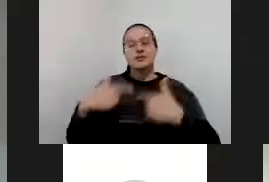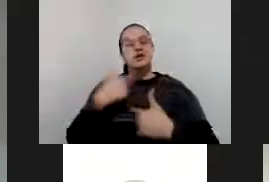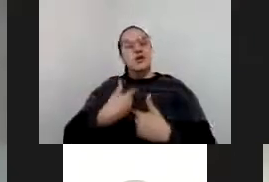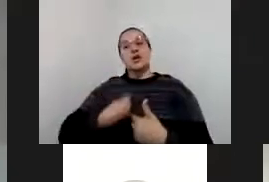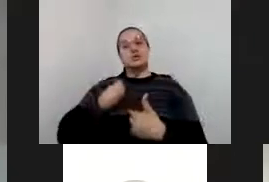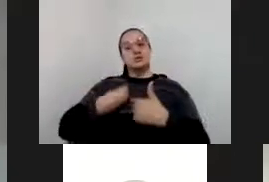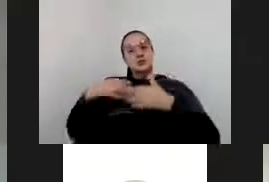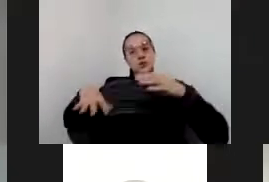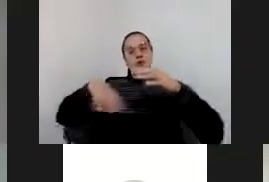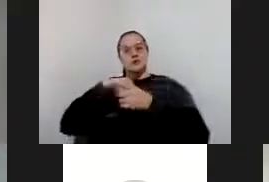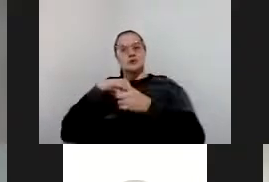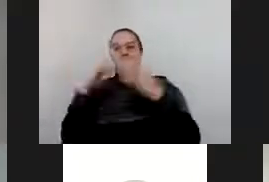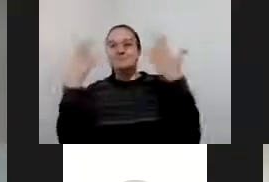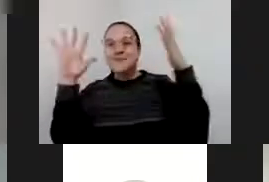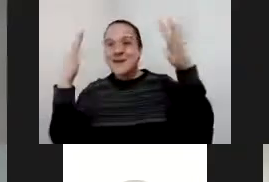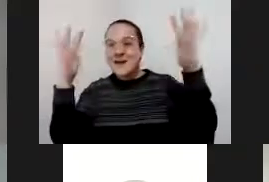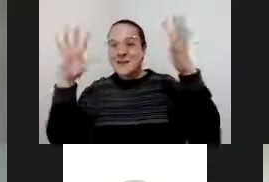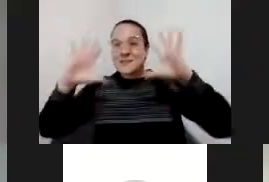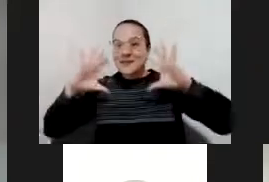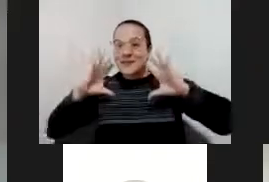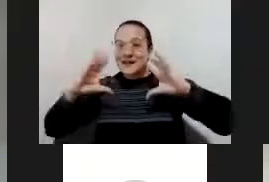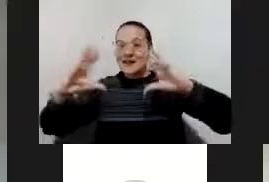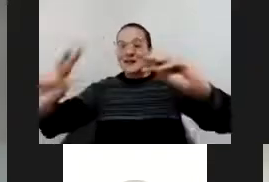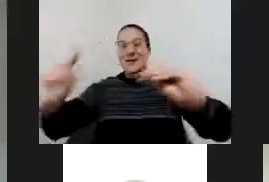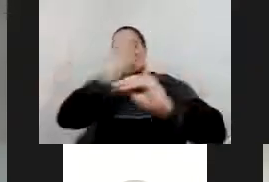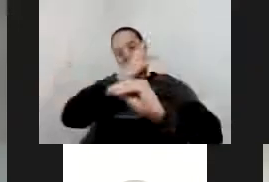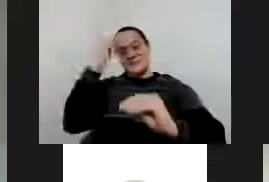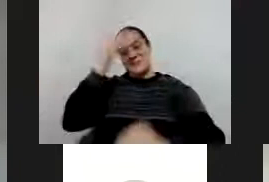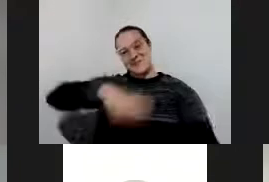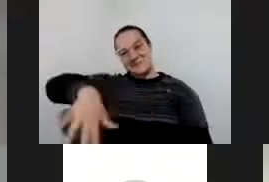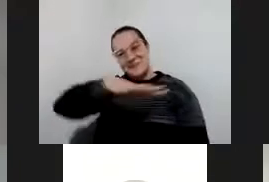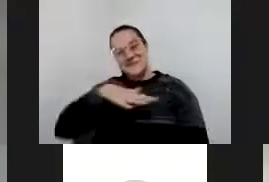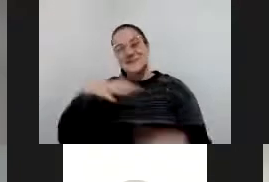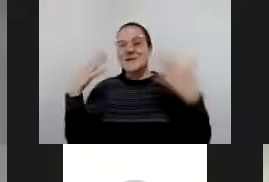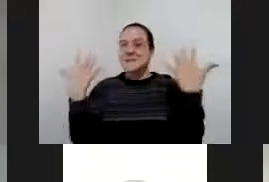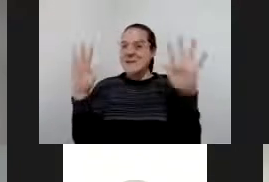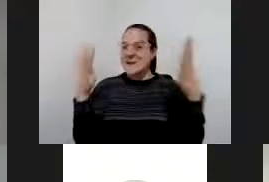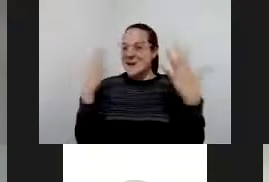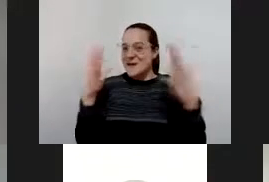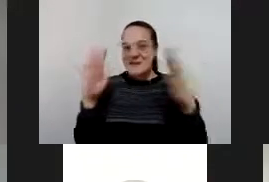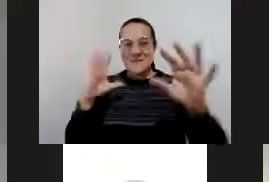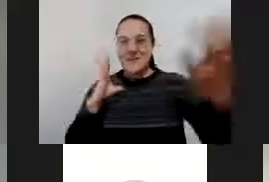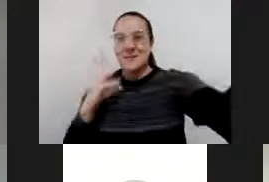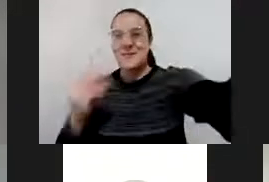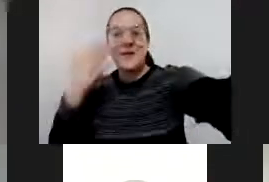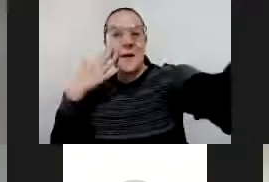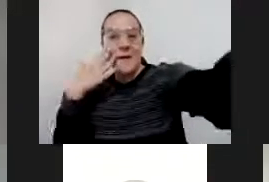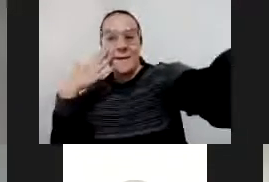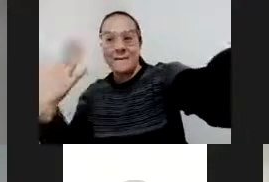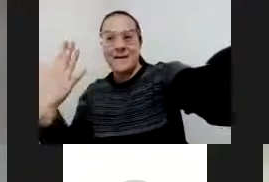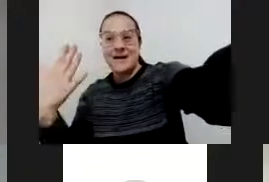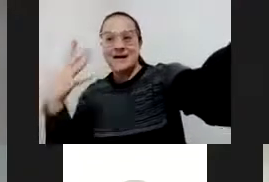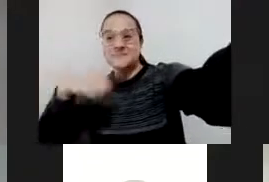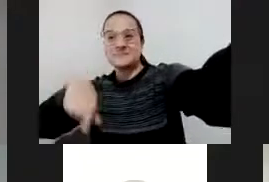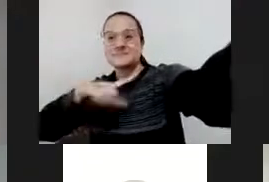também. Parabéns, então, a toda a comissão organizadora, parabéns aos 30 anos da Lei de Cota, entendeu? E muito obrigado, viu, Clemente? É uma